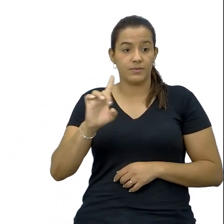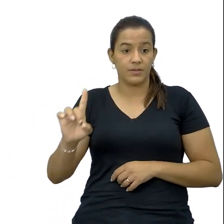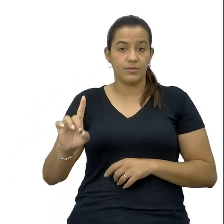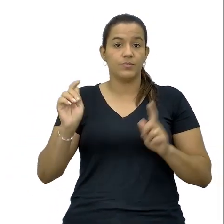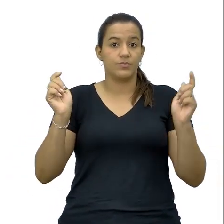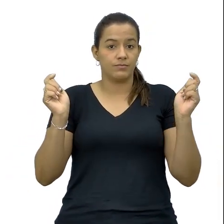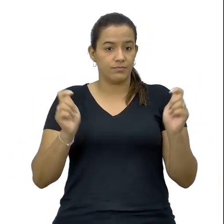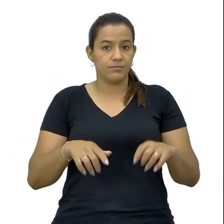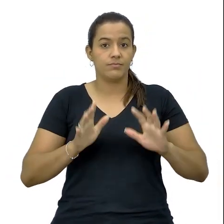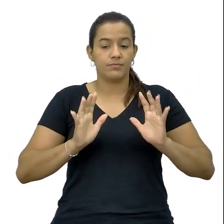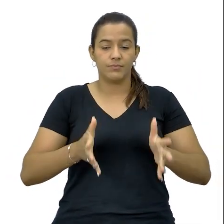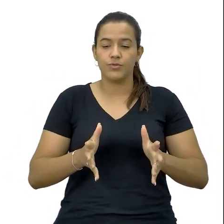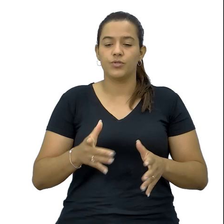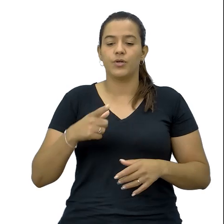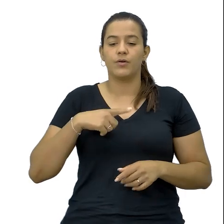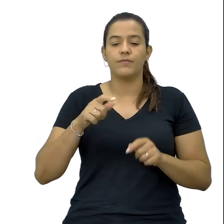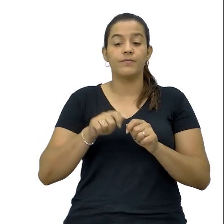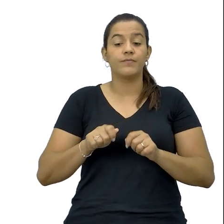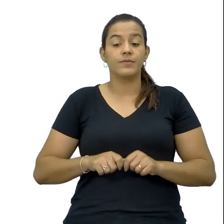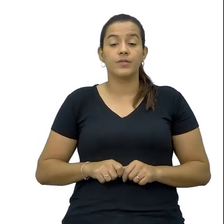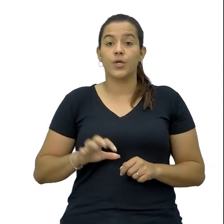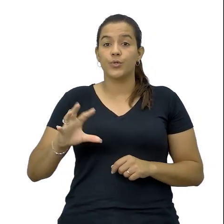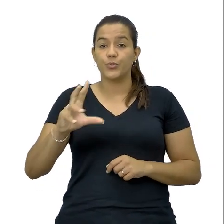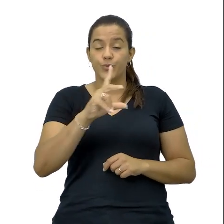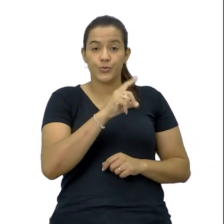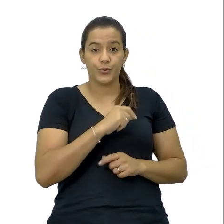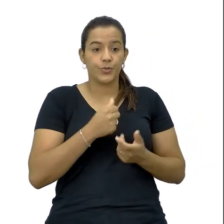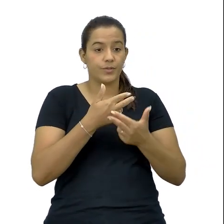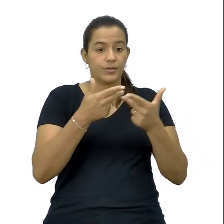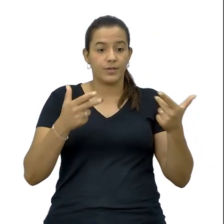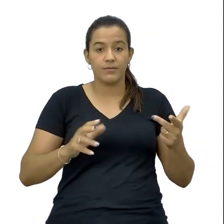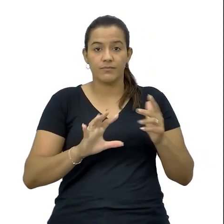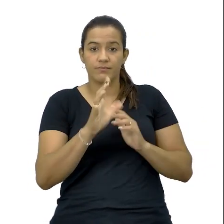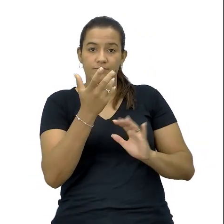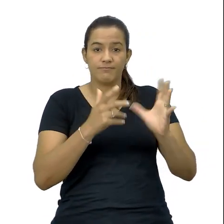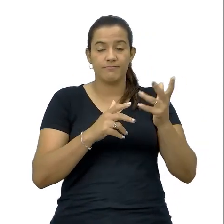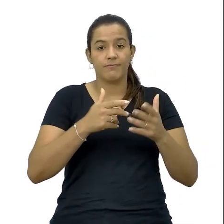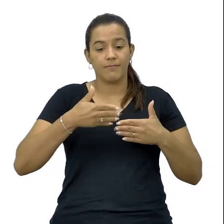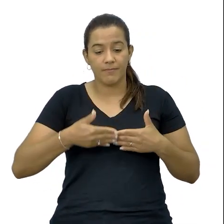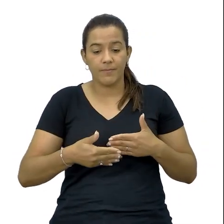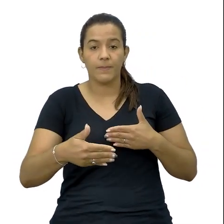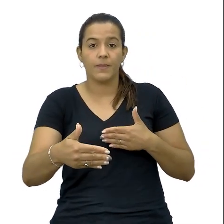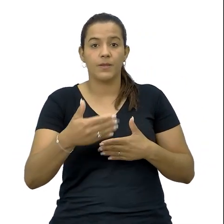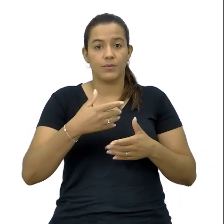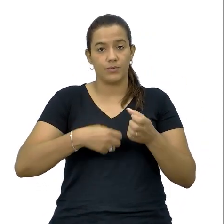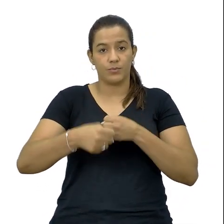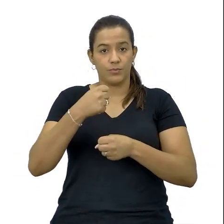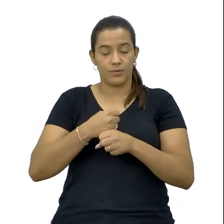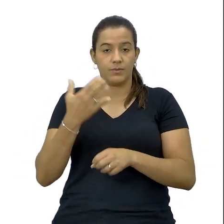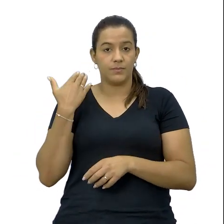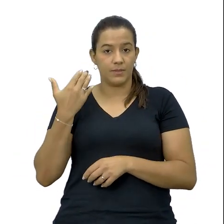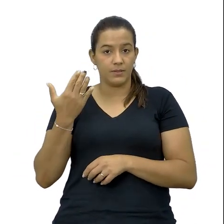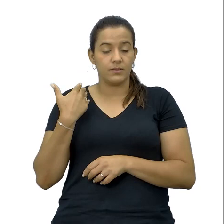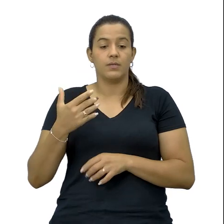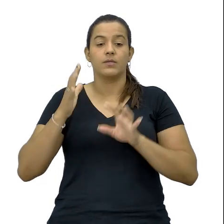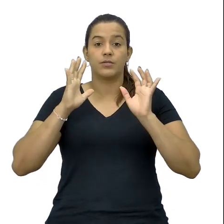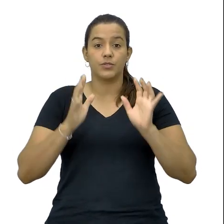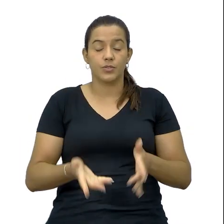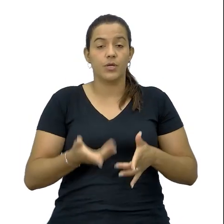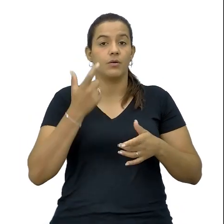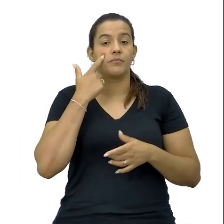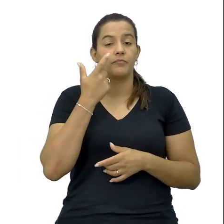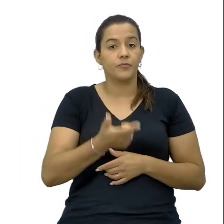isso, já levantaram todas essas fragilidades, né, no decorrer do ano passado, e esses quadros,